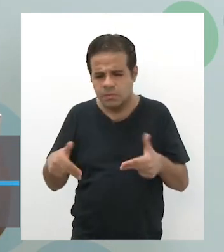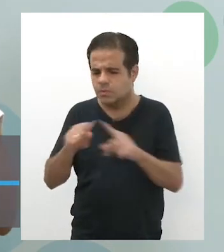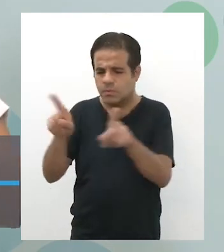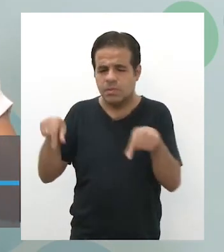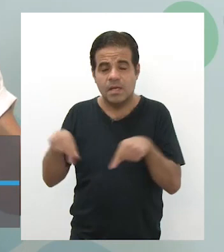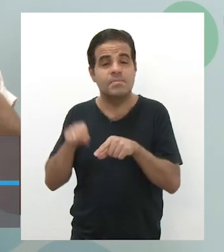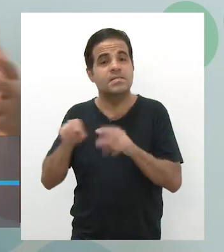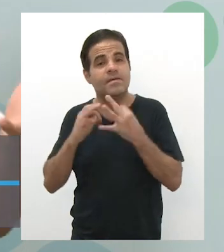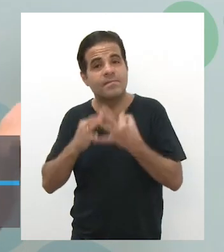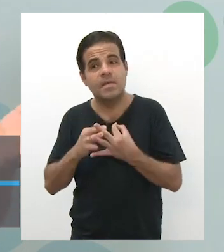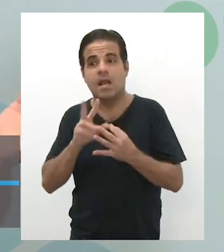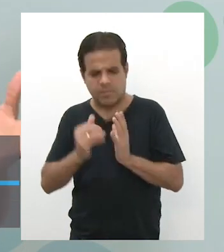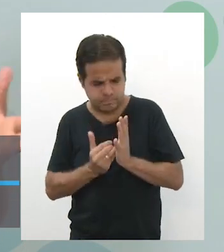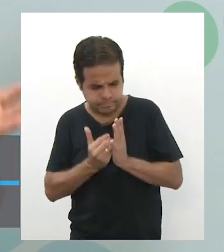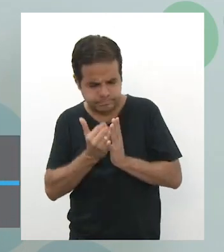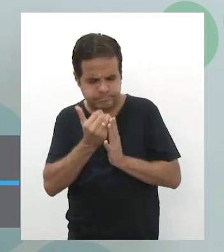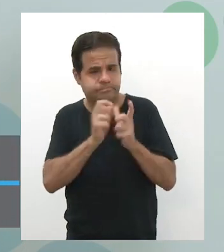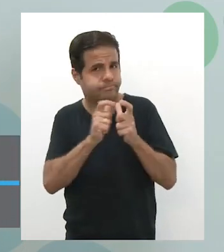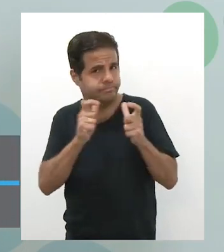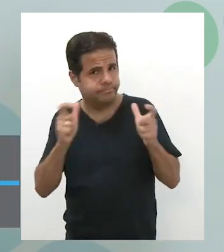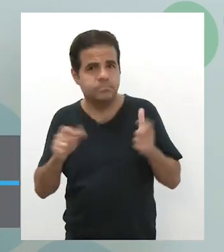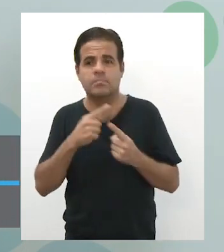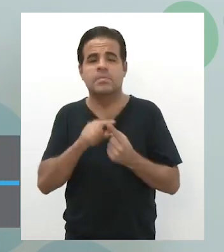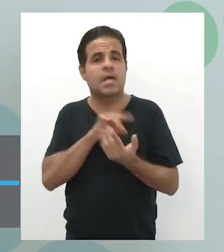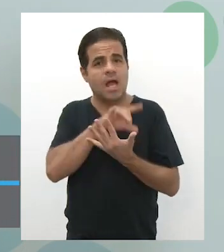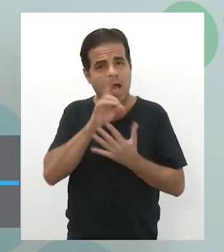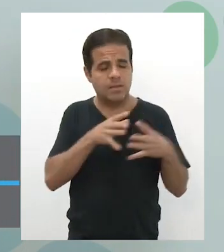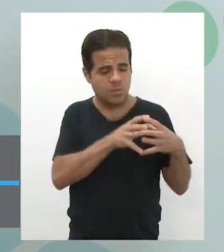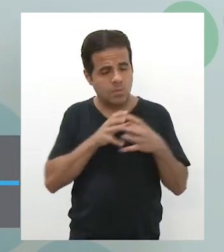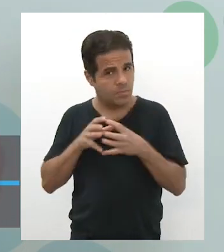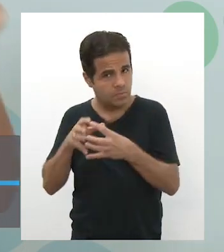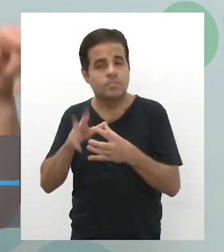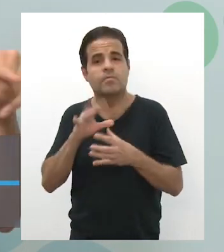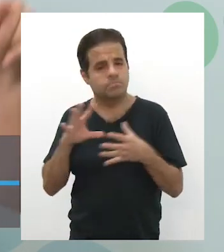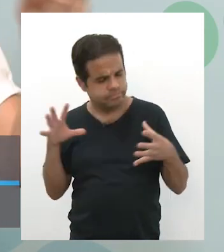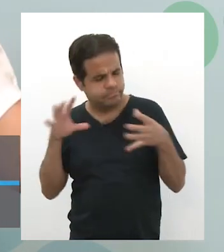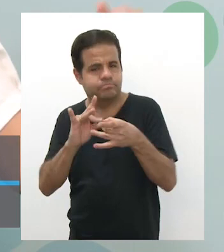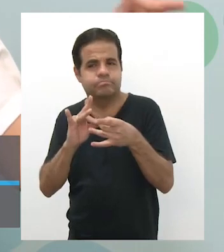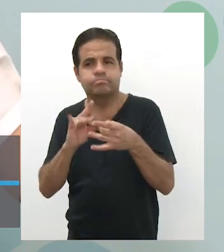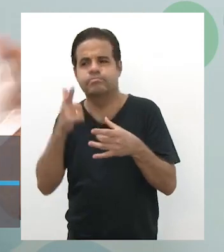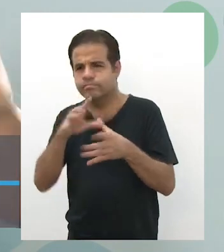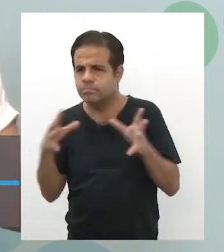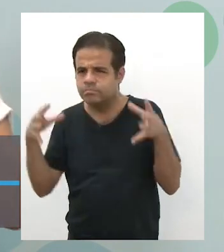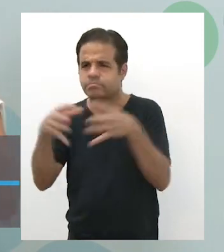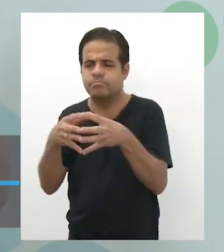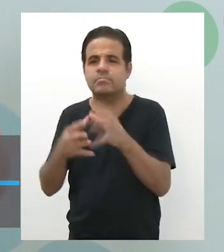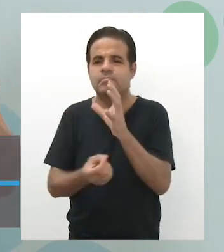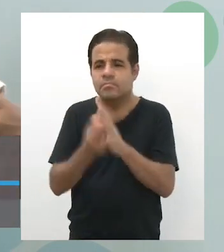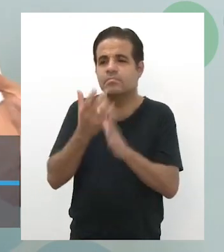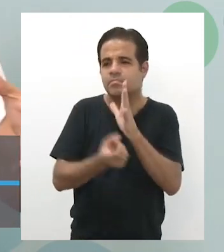que essa família, ela vai crescer. Porque cada comunidade vai se juntar com outras comunidades e